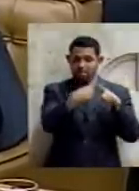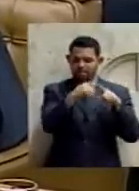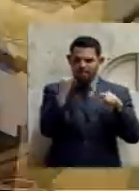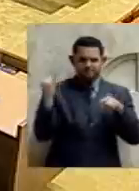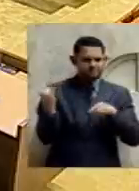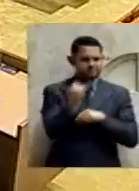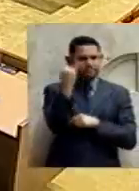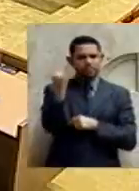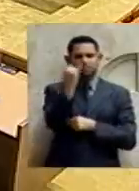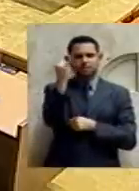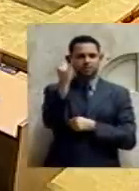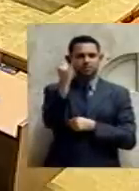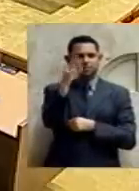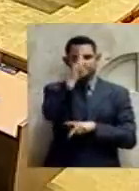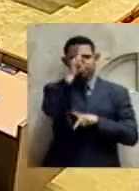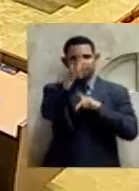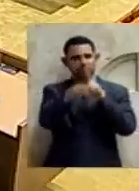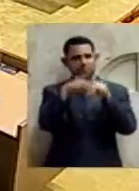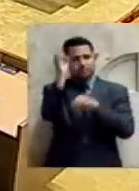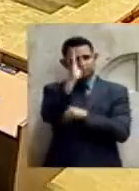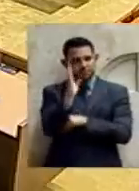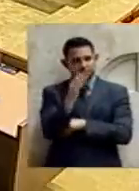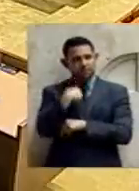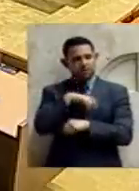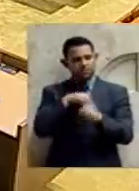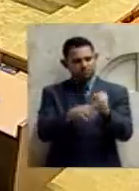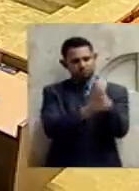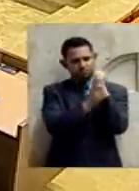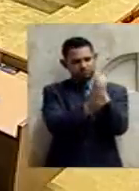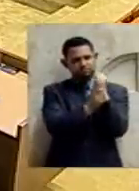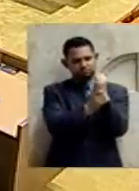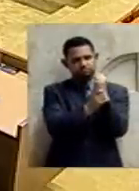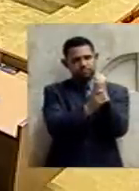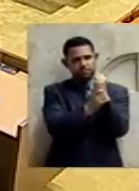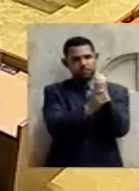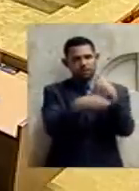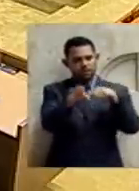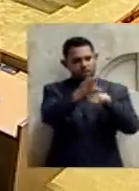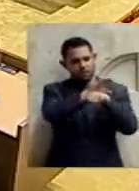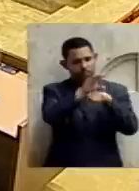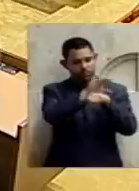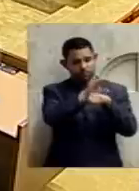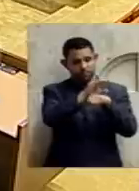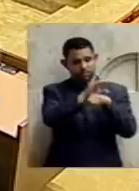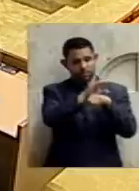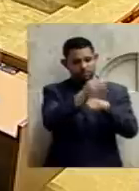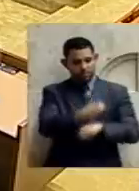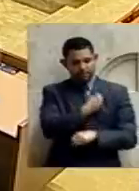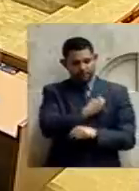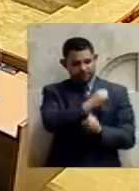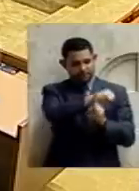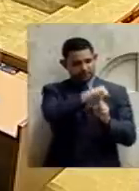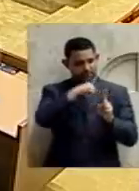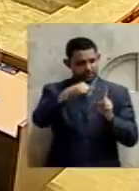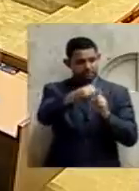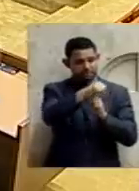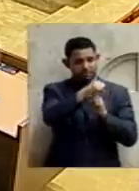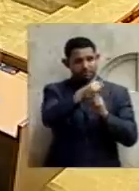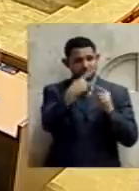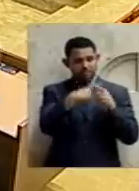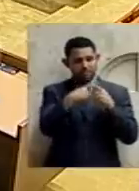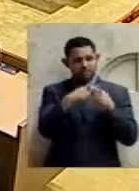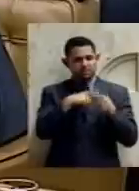importância ímpar, na medida em que assegura a efetividade da Constituição cidadã, na feliz